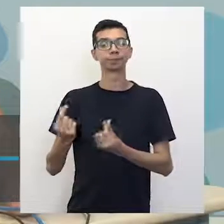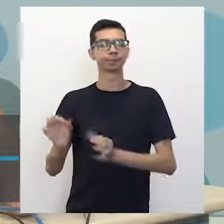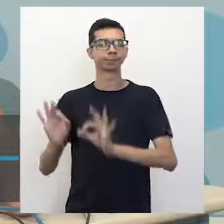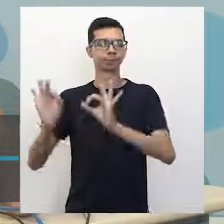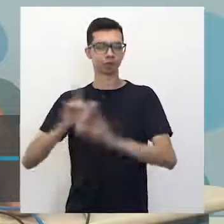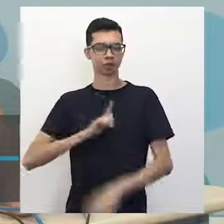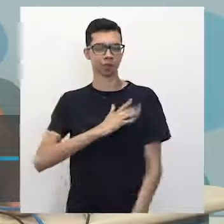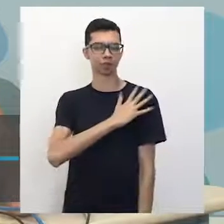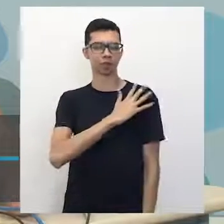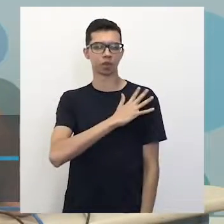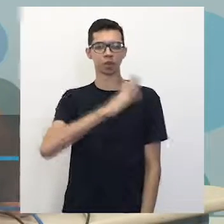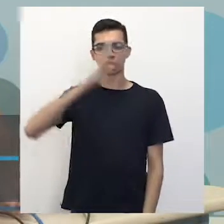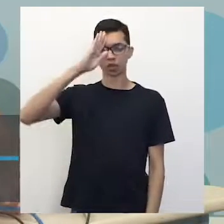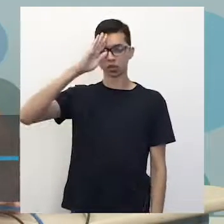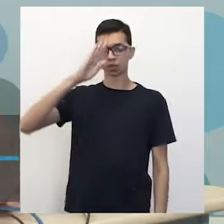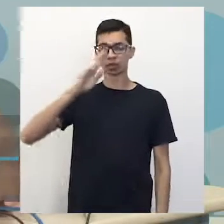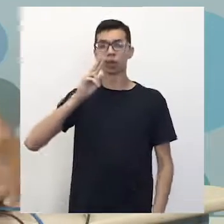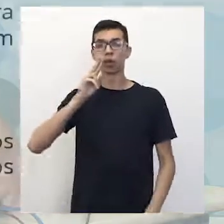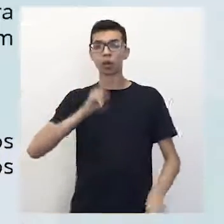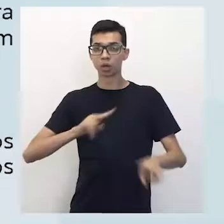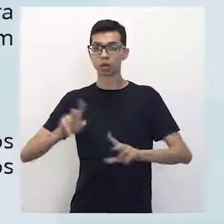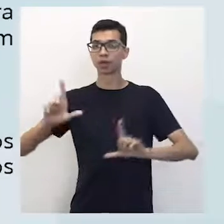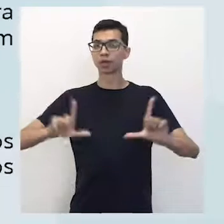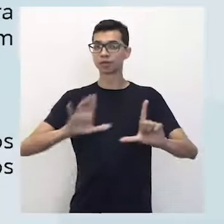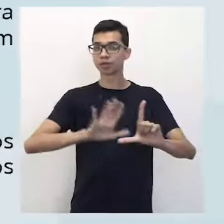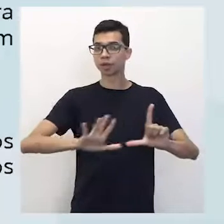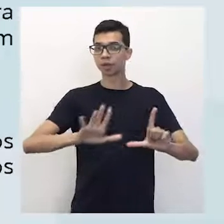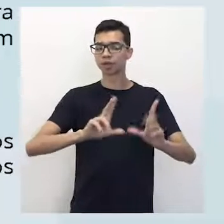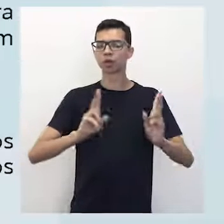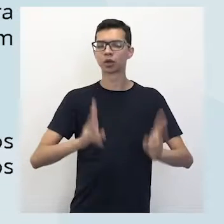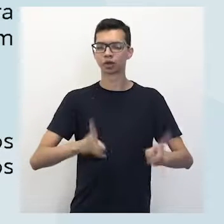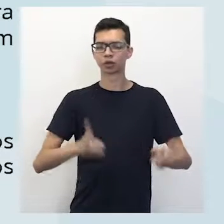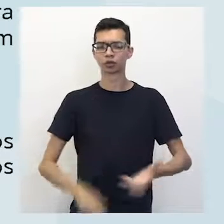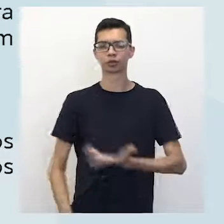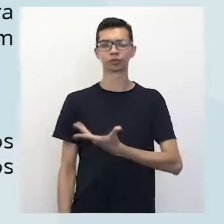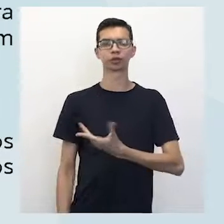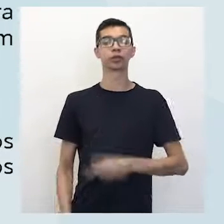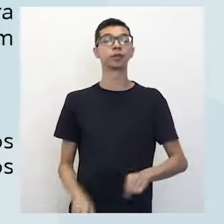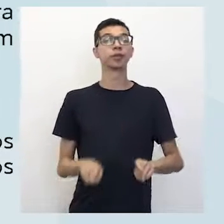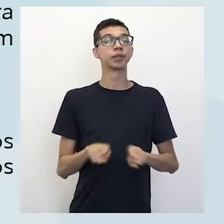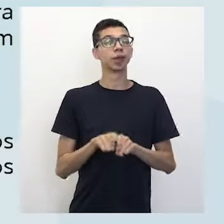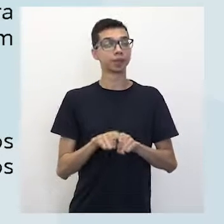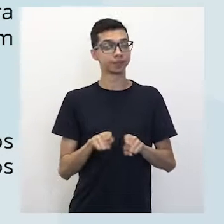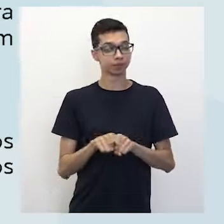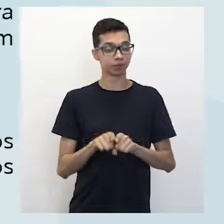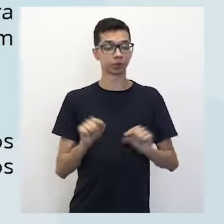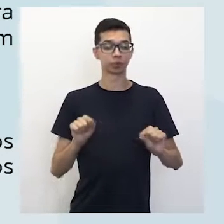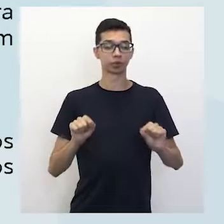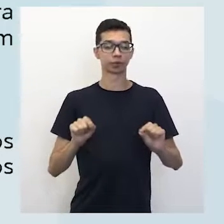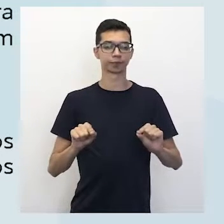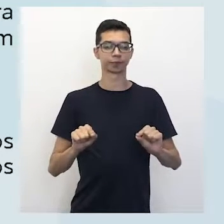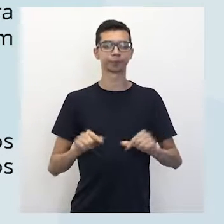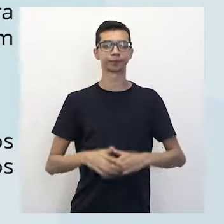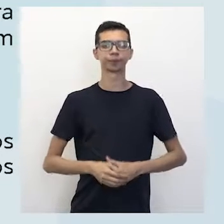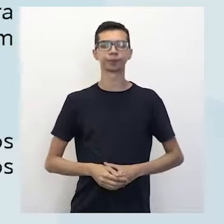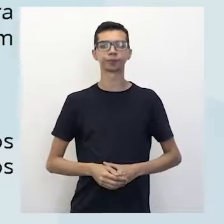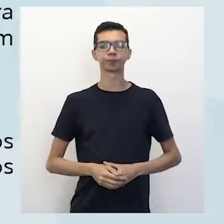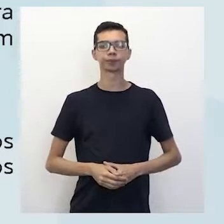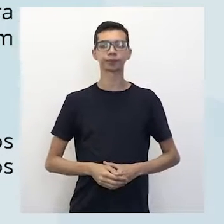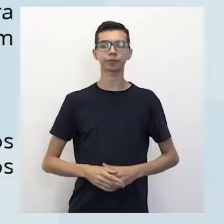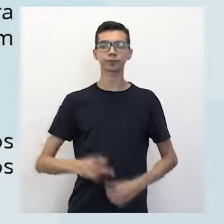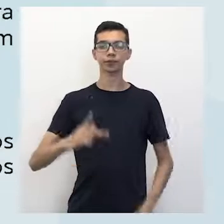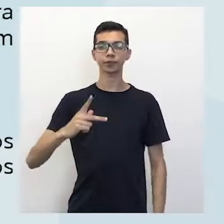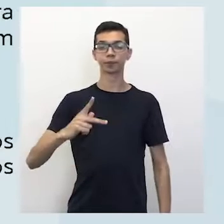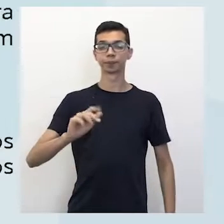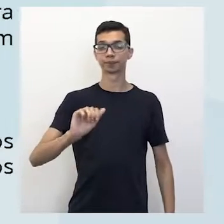vendo lá na nossa tela, continuando aí, tá? Outra questão foi a ingerência do papado em